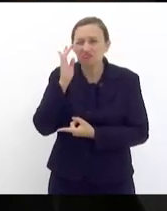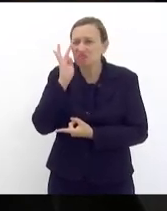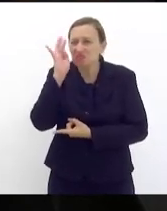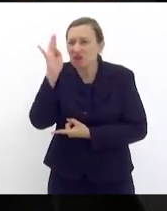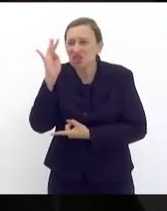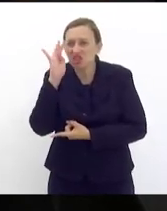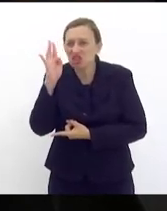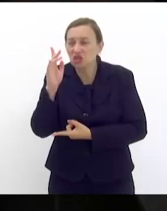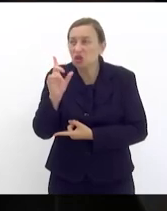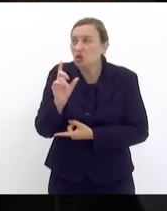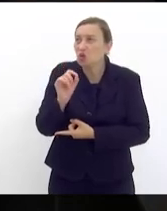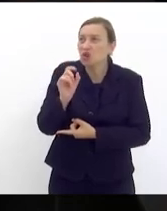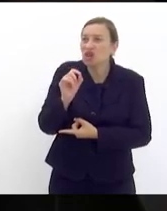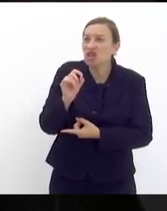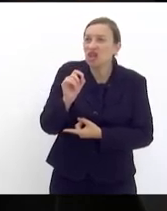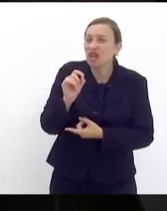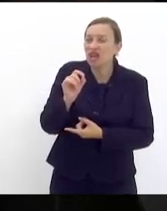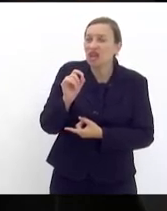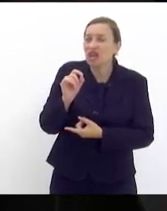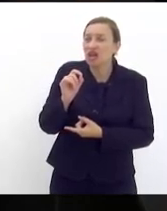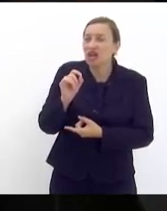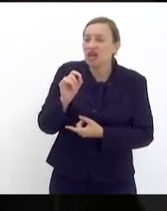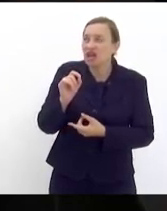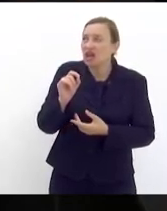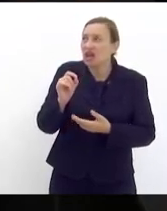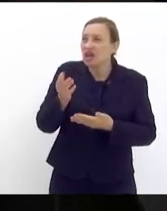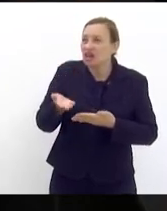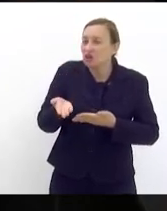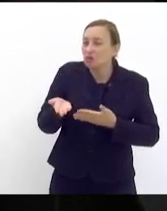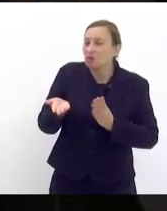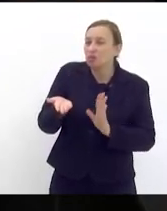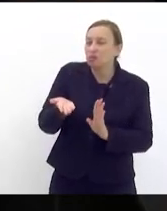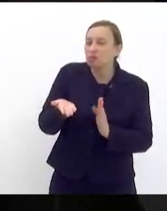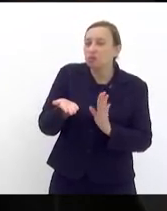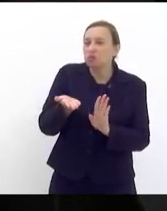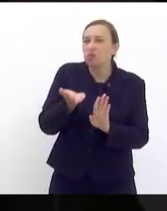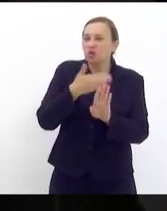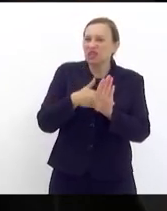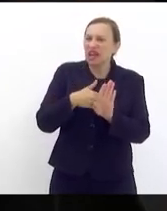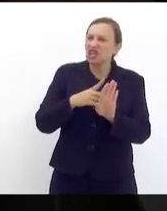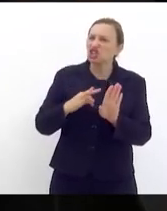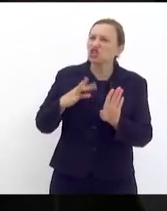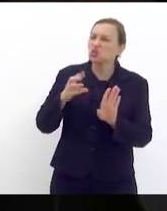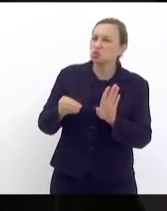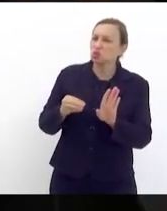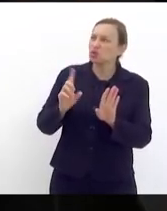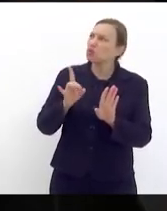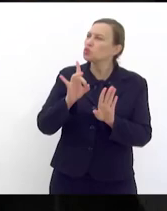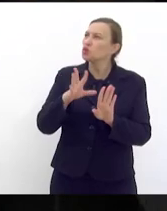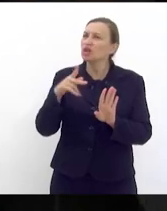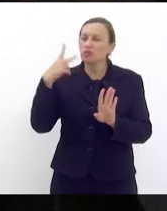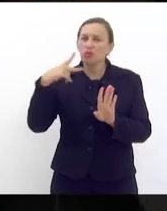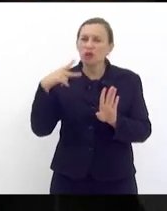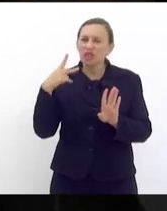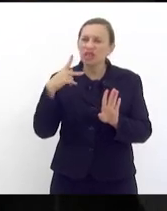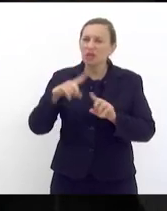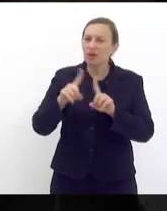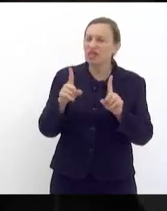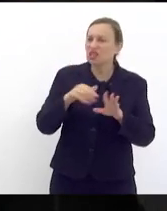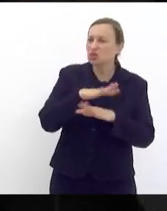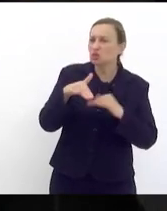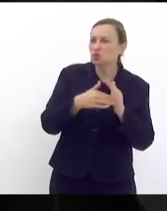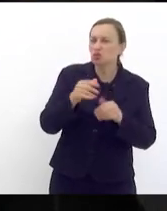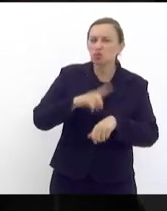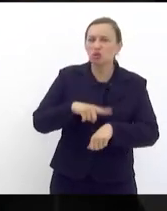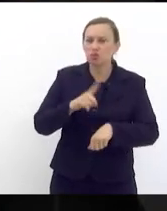que é atrás dos bastidores, não só da política, mas de toda a briga que nós encaramos no dia a dia, que é o